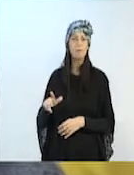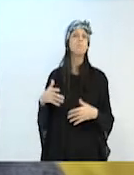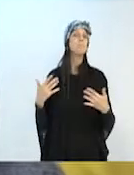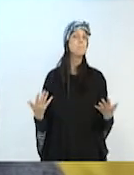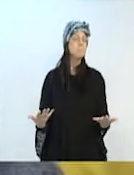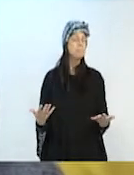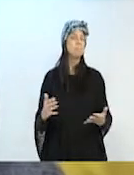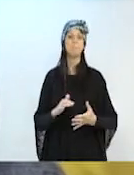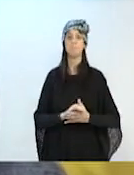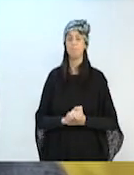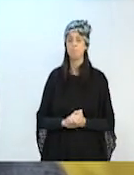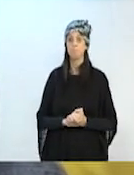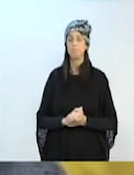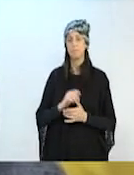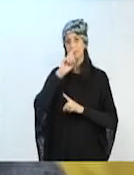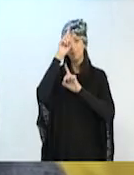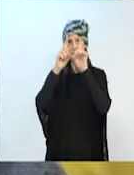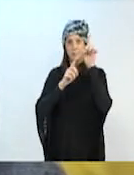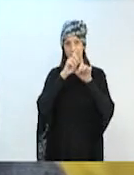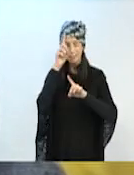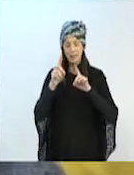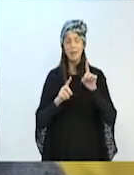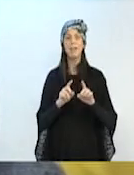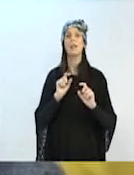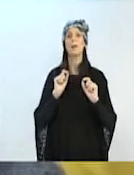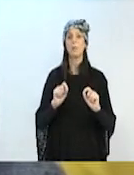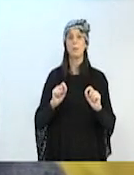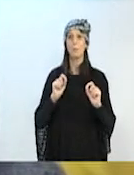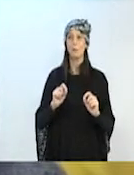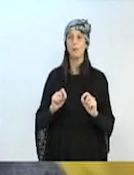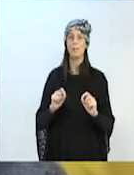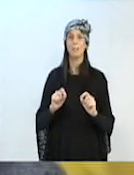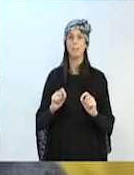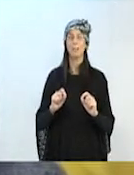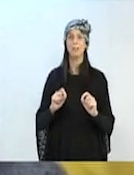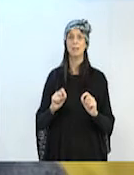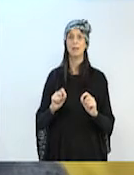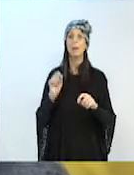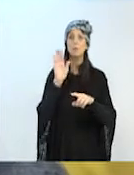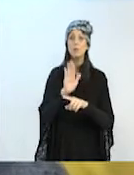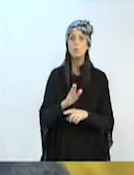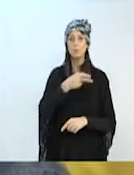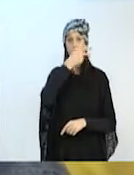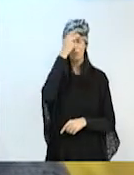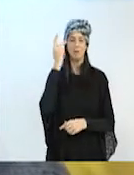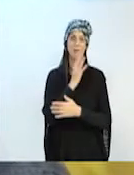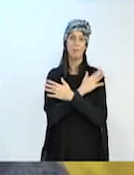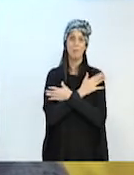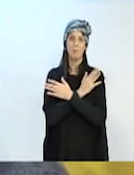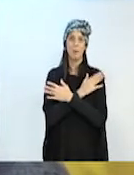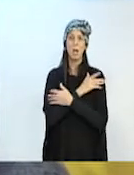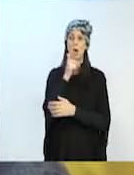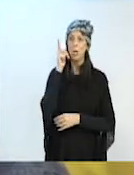são iniciativas que se contrapõem ao desemprego e que vêm